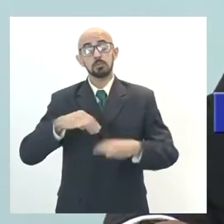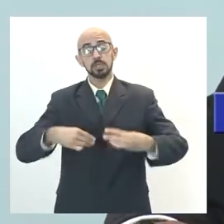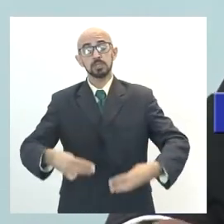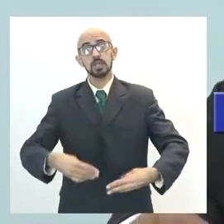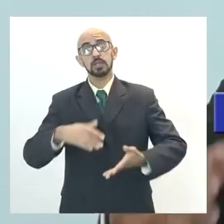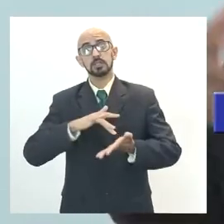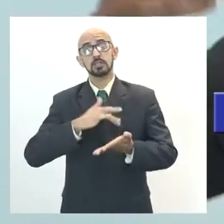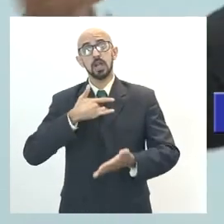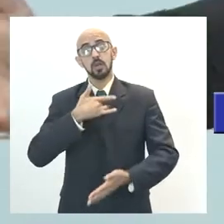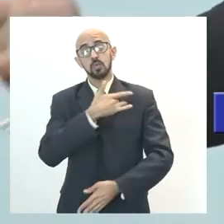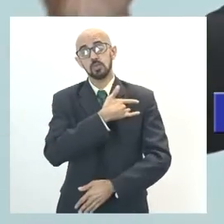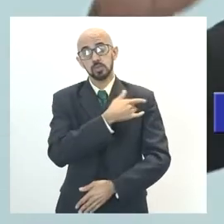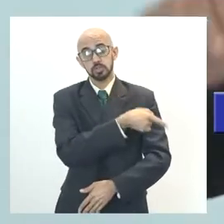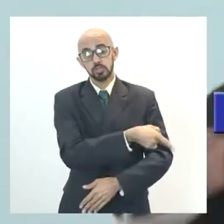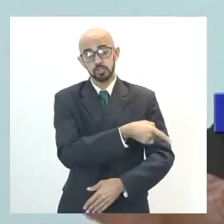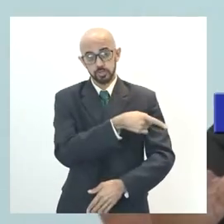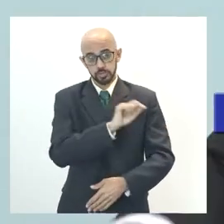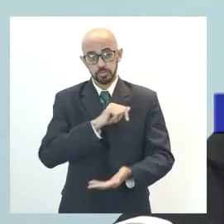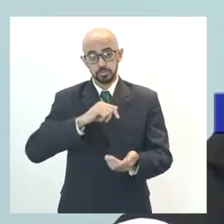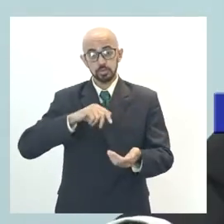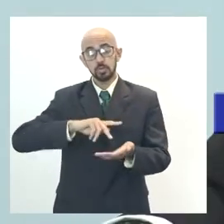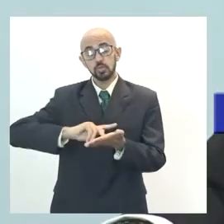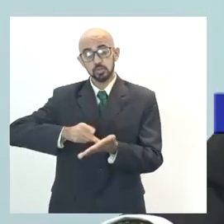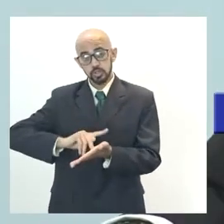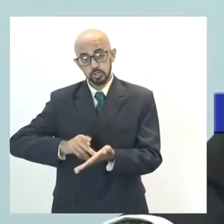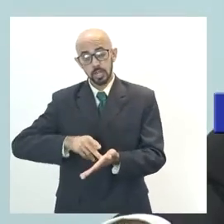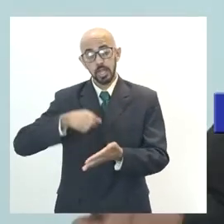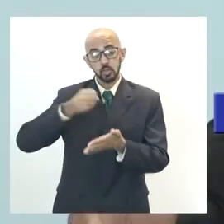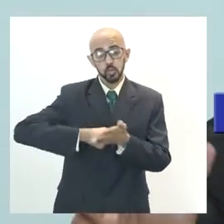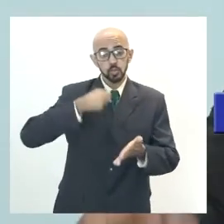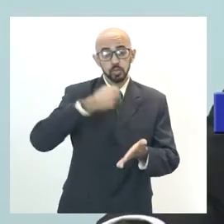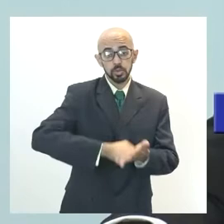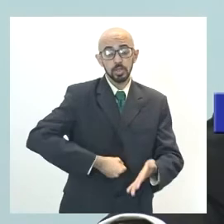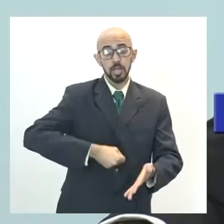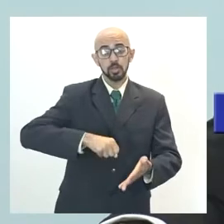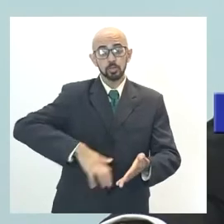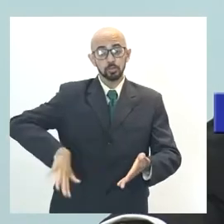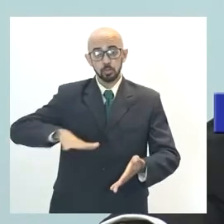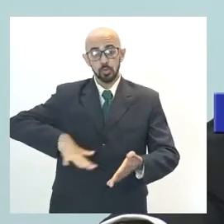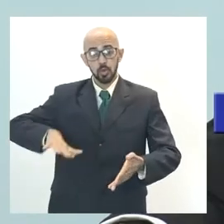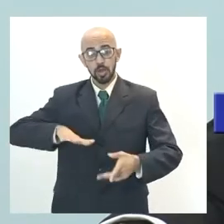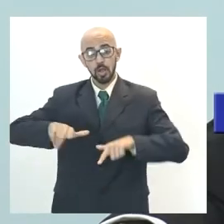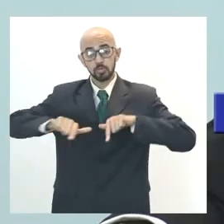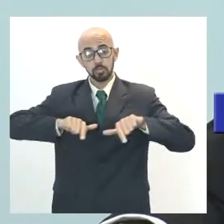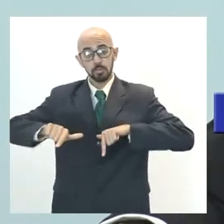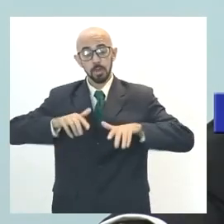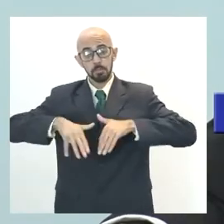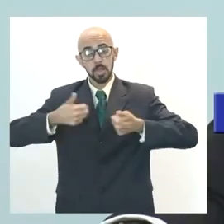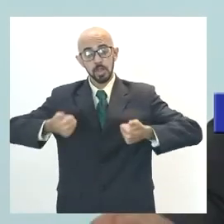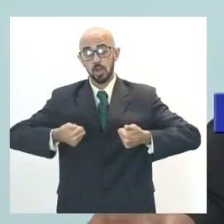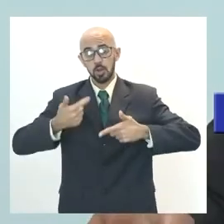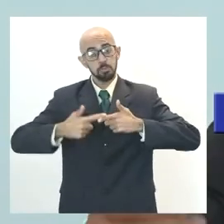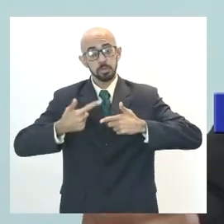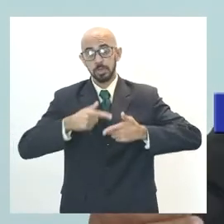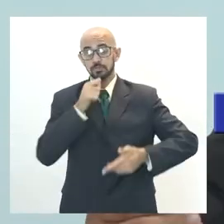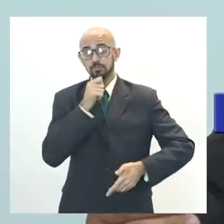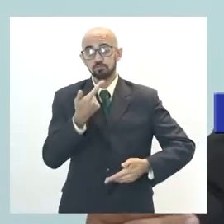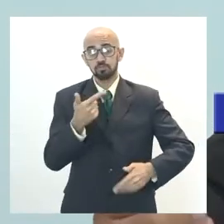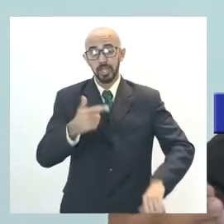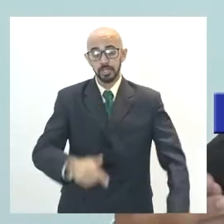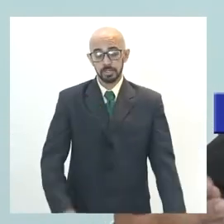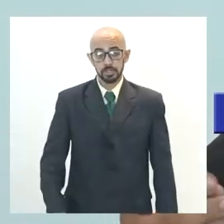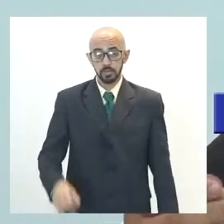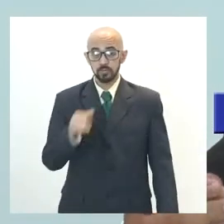inscreve melhores condições de ambiente de trabalho que não tem e infelizmente